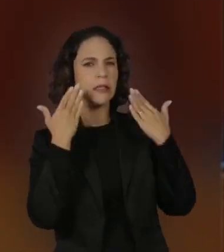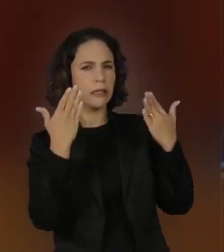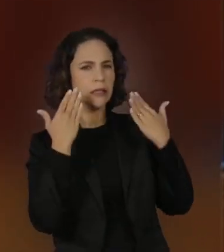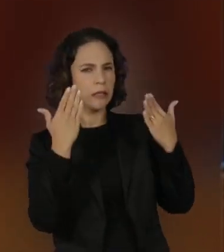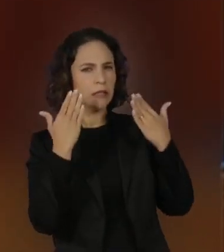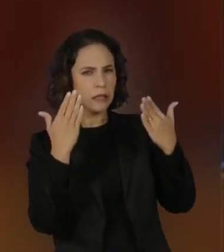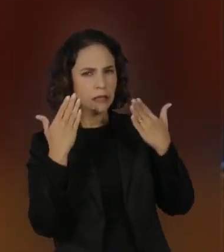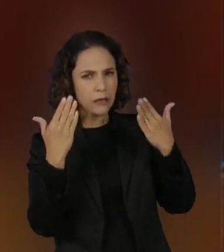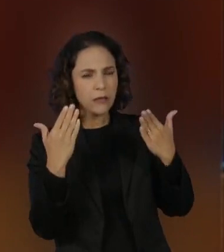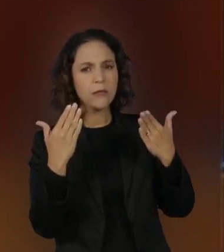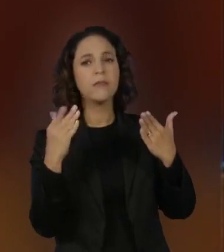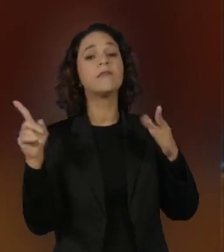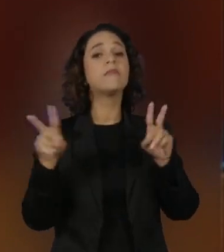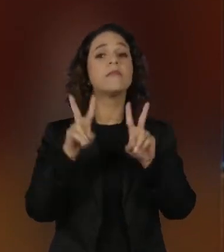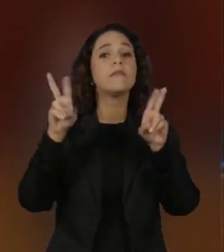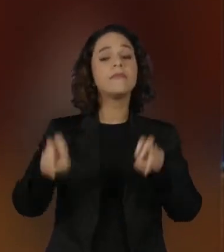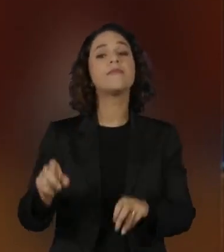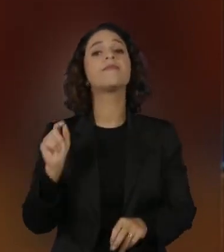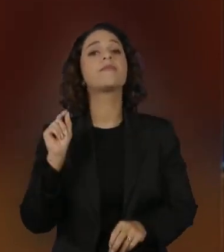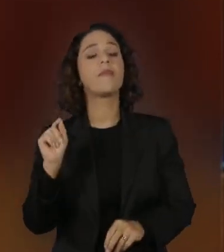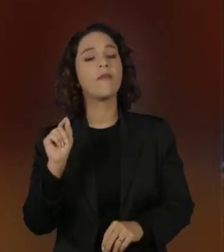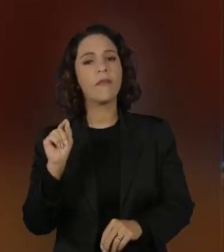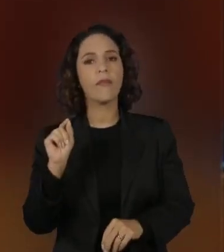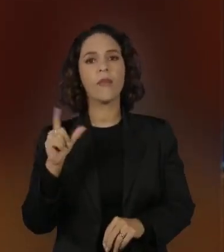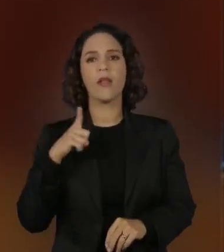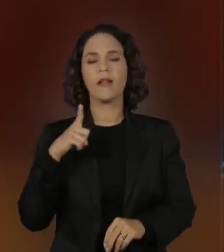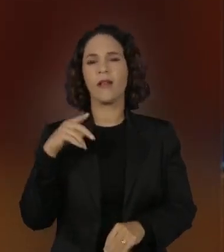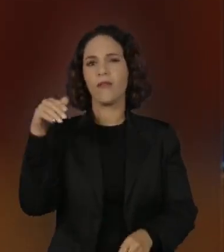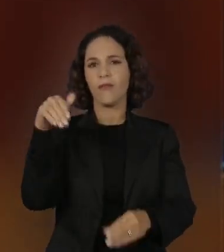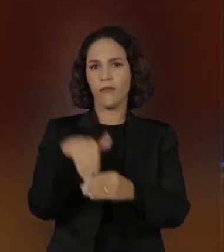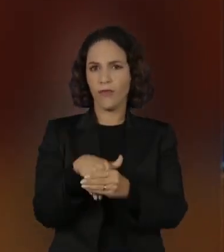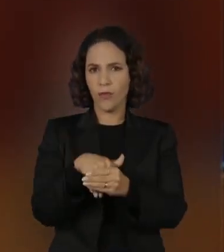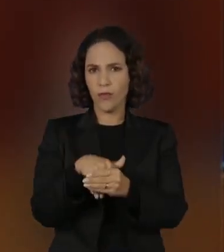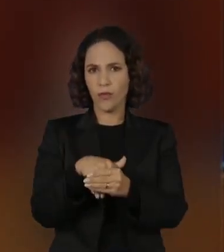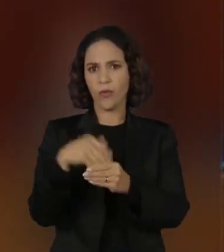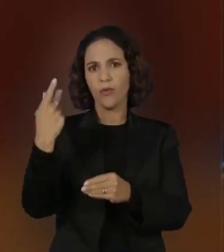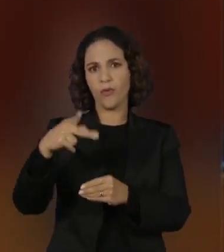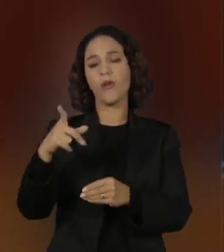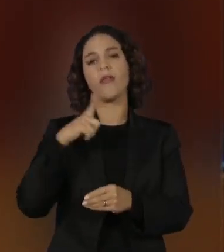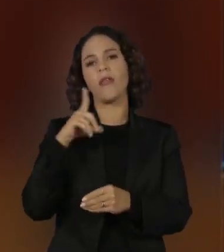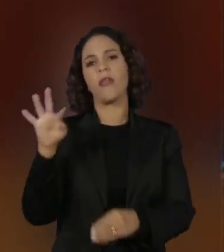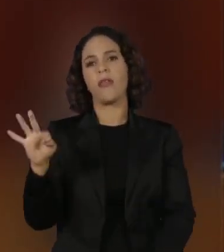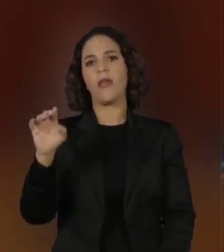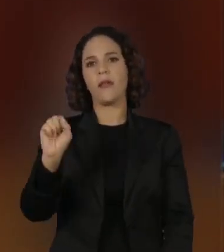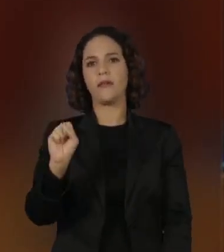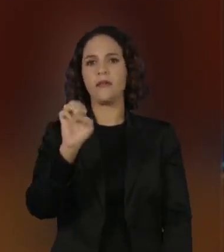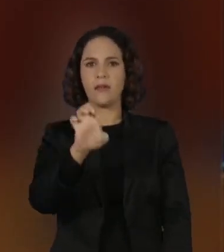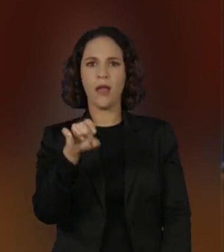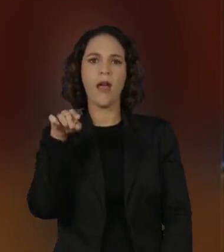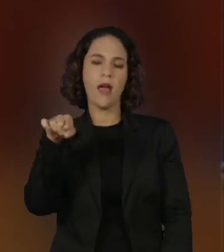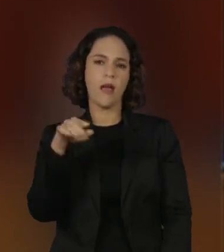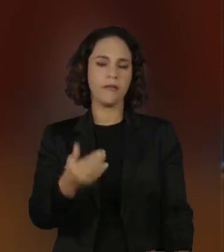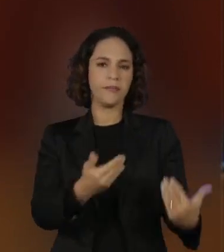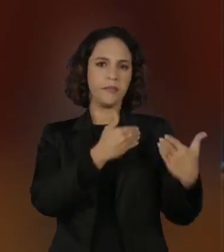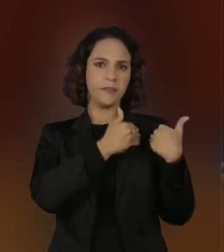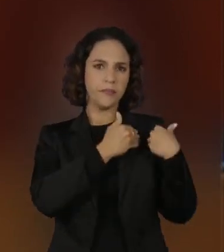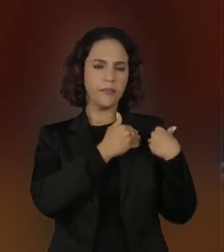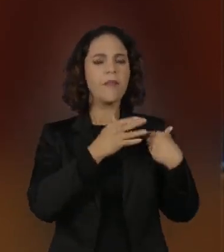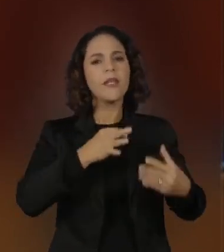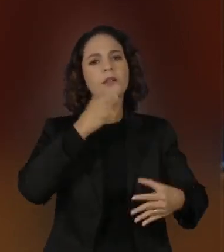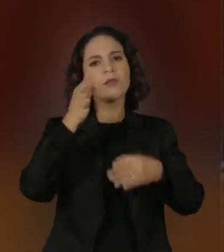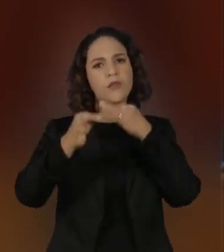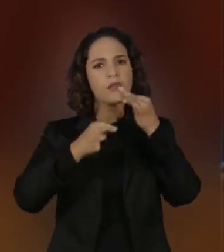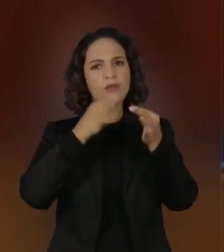discreto com relação ao sistema eleitoral gerido pelo Tribunal Superior Eleitoral com sugestões